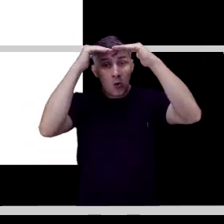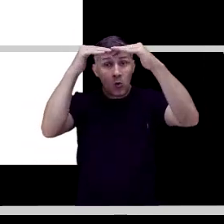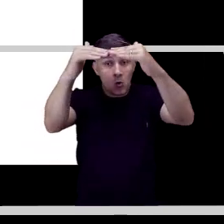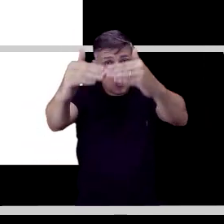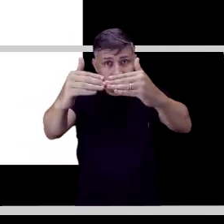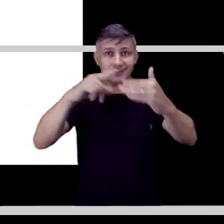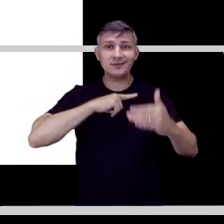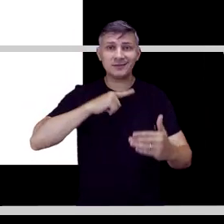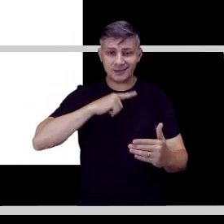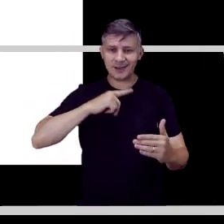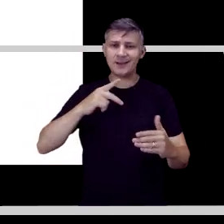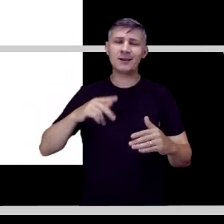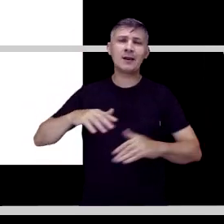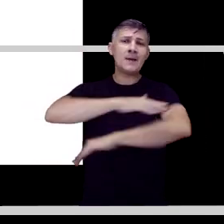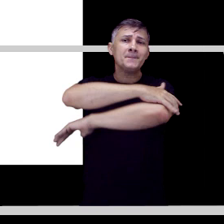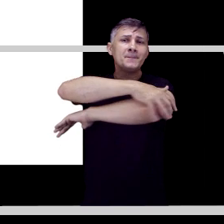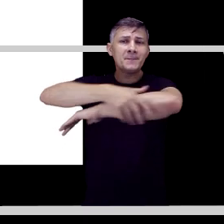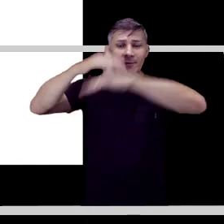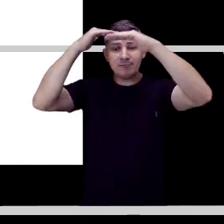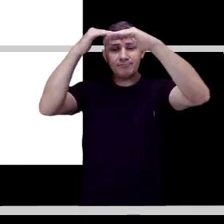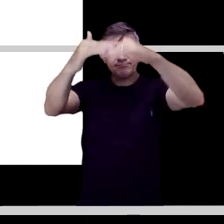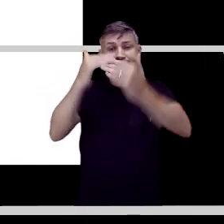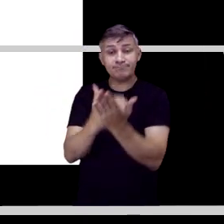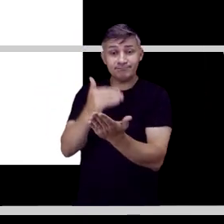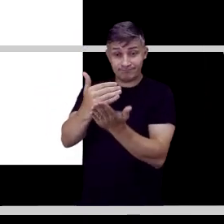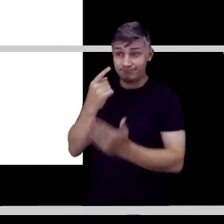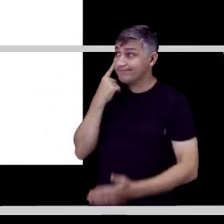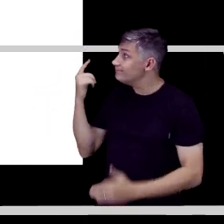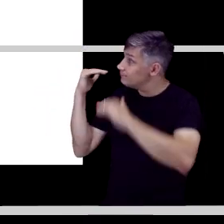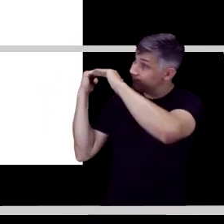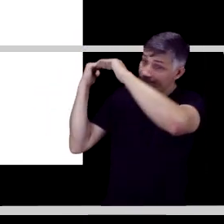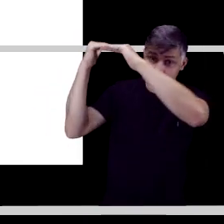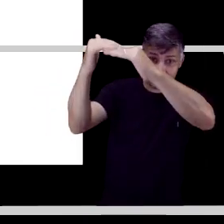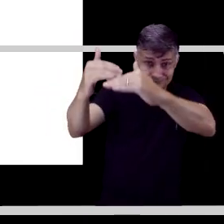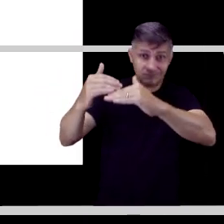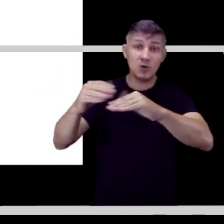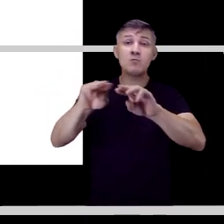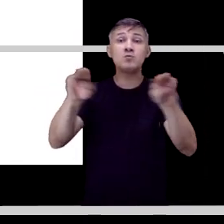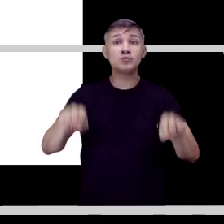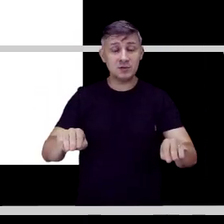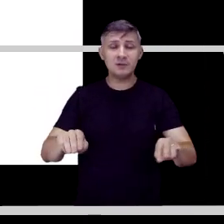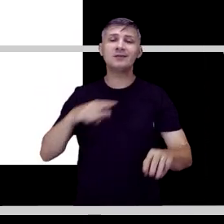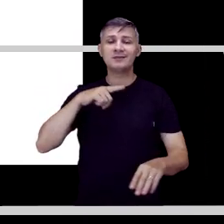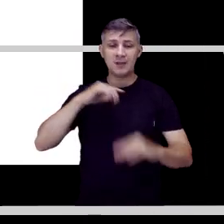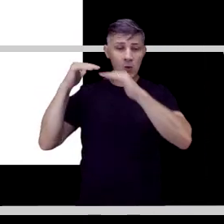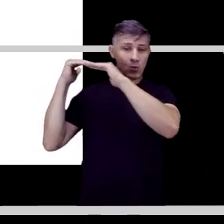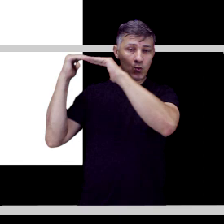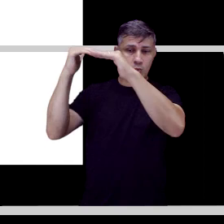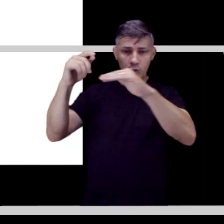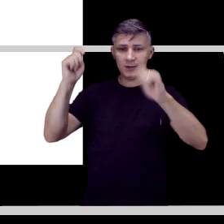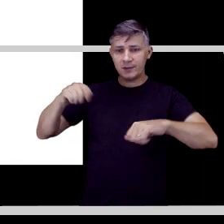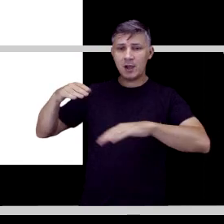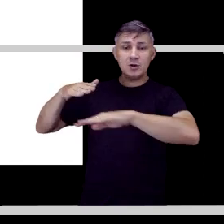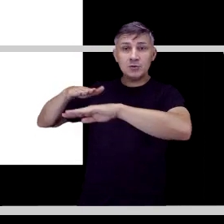praça coberta, né? Que é essa extensão do parque e do museu. Então, há um plano inclinado que dá